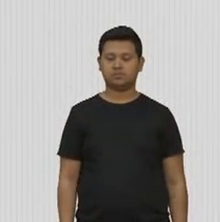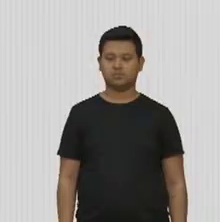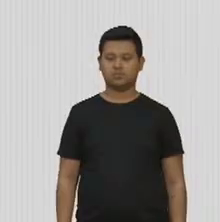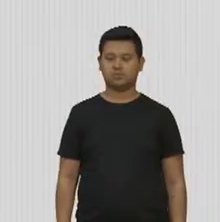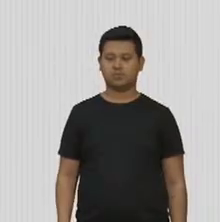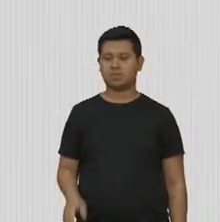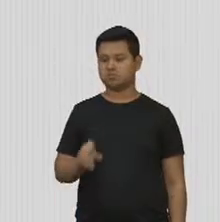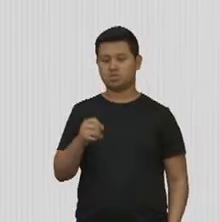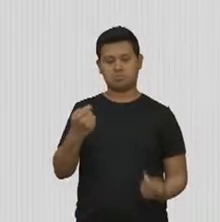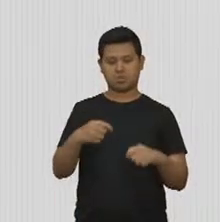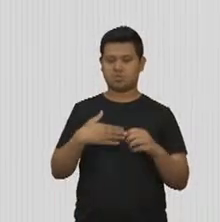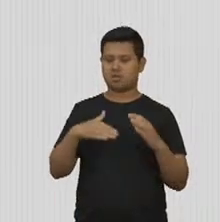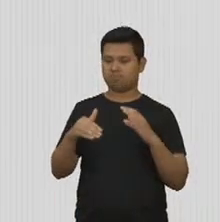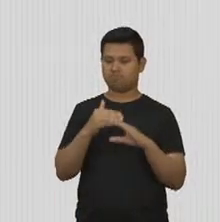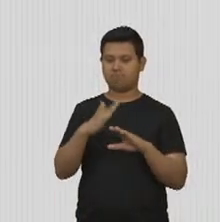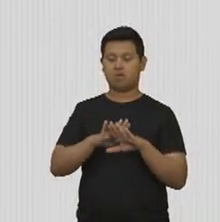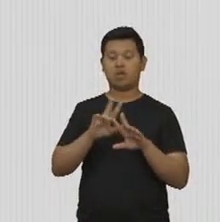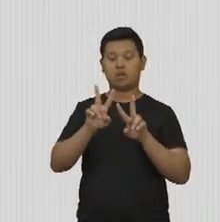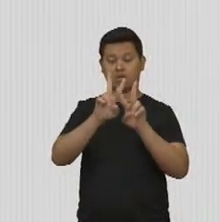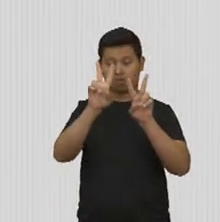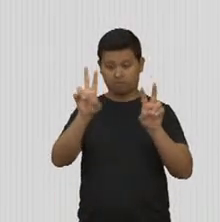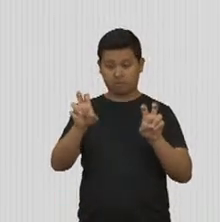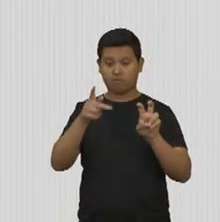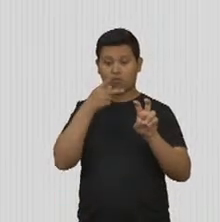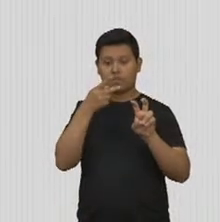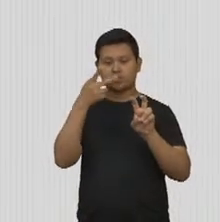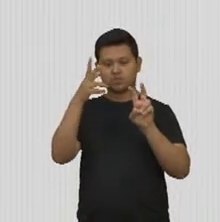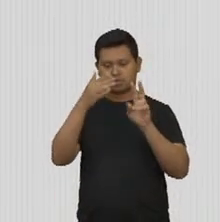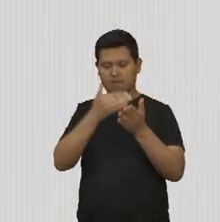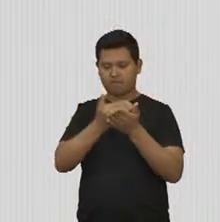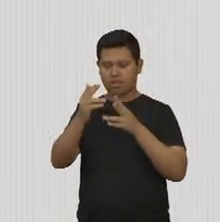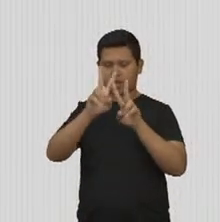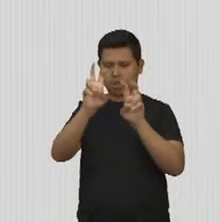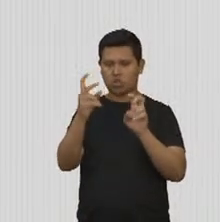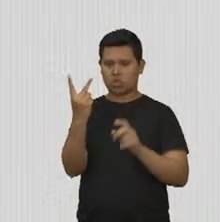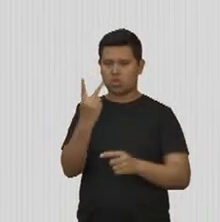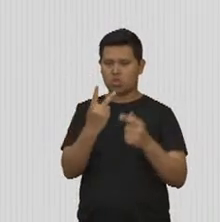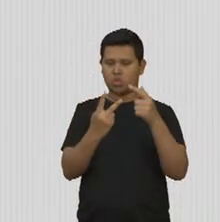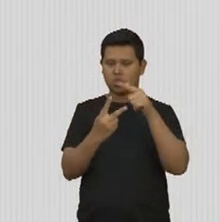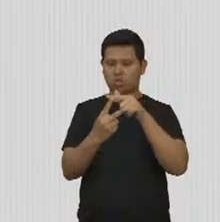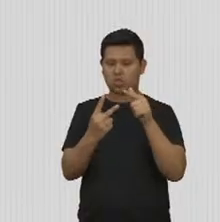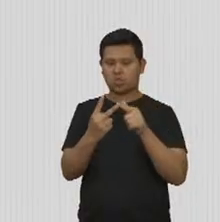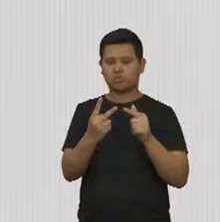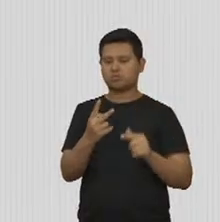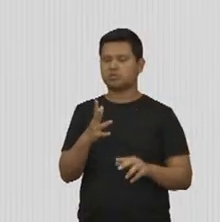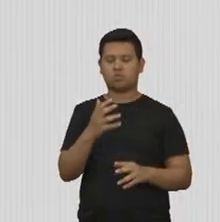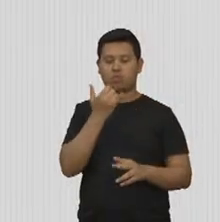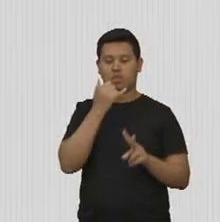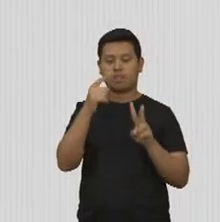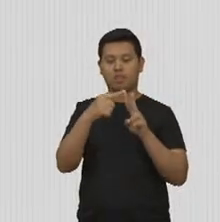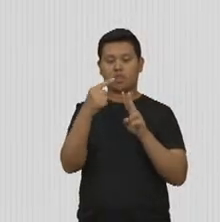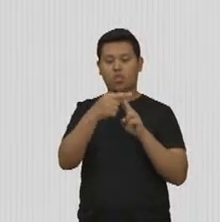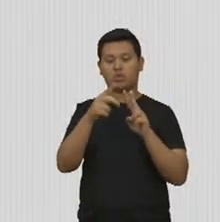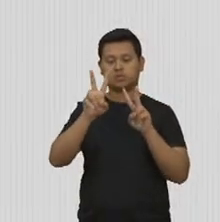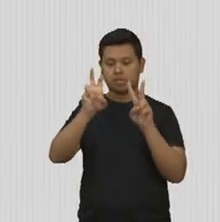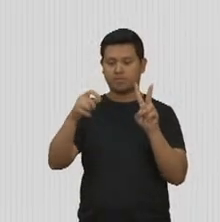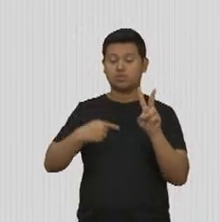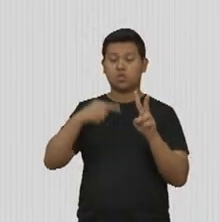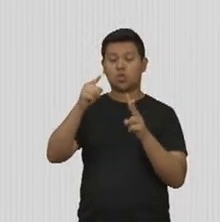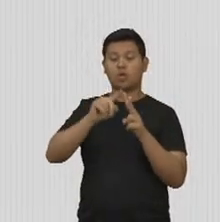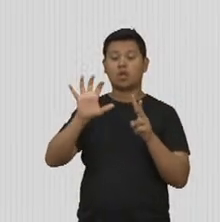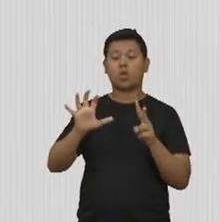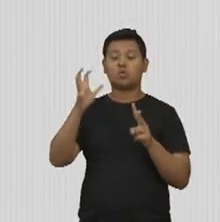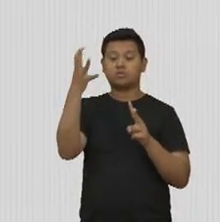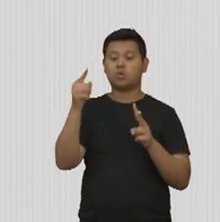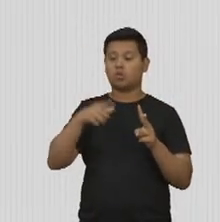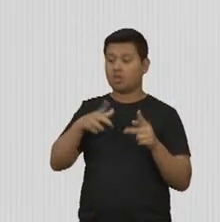muito rapidamente, falar de 2 temas aqui, antes de passar a palavra ao próximo vereador. O primeiro, sobre algo que aconteceu aqui em Jacareí. Essa